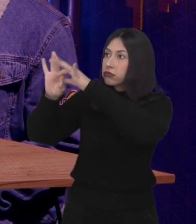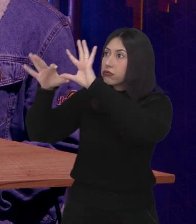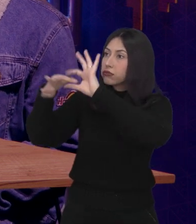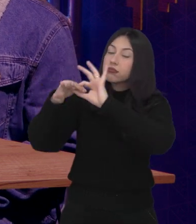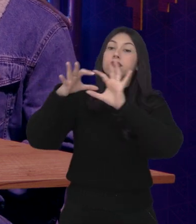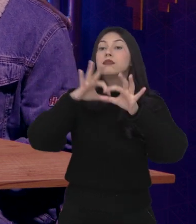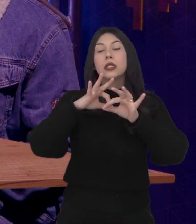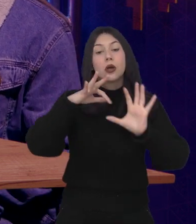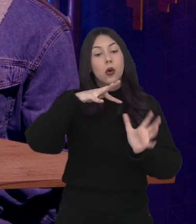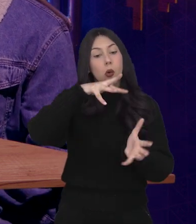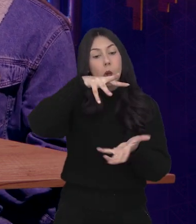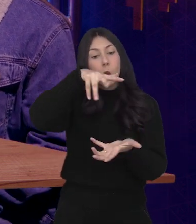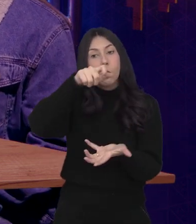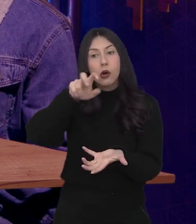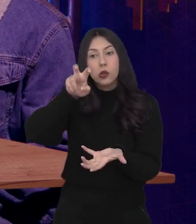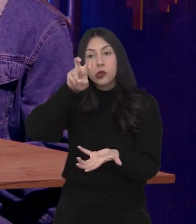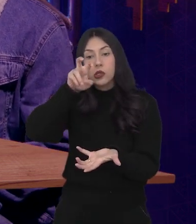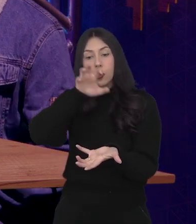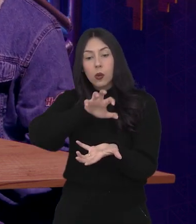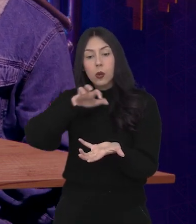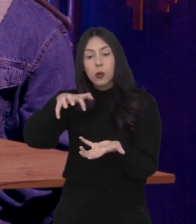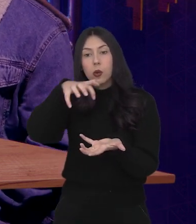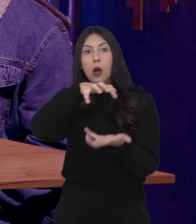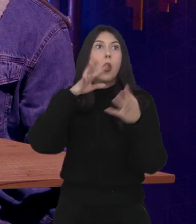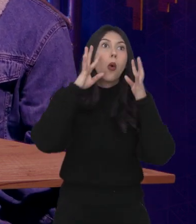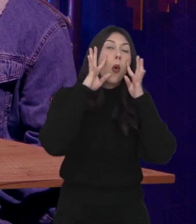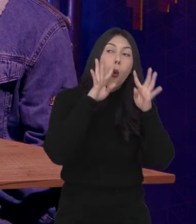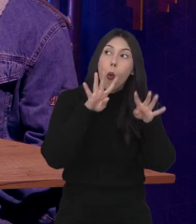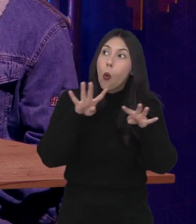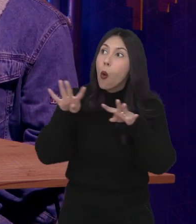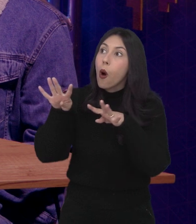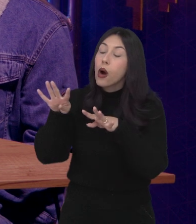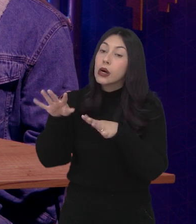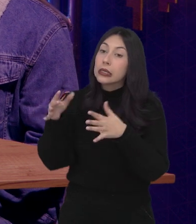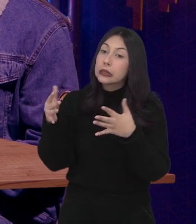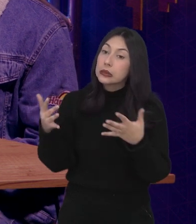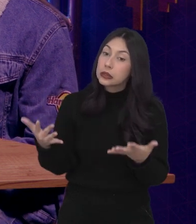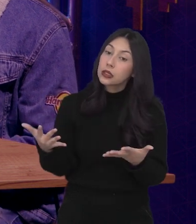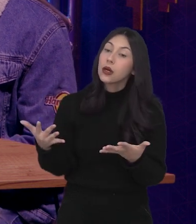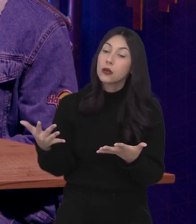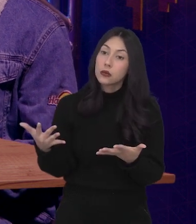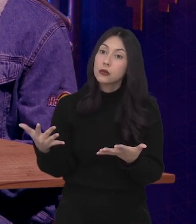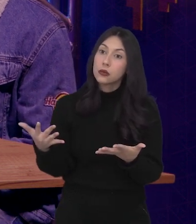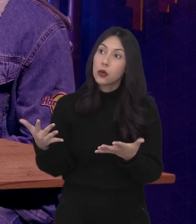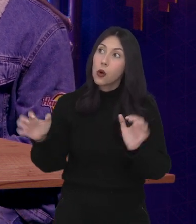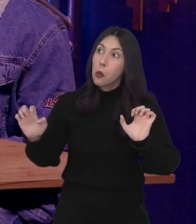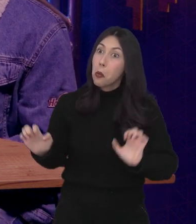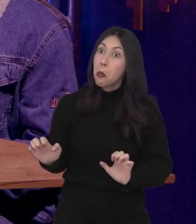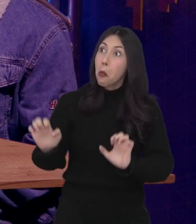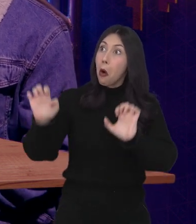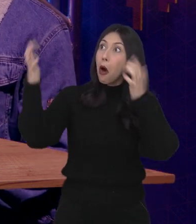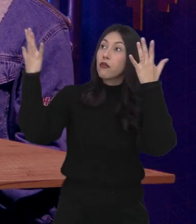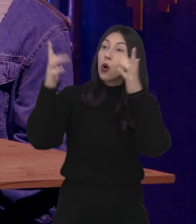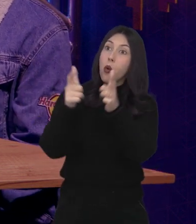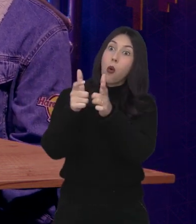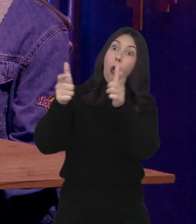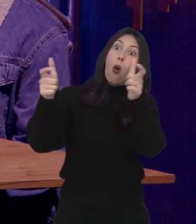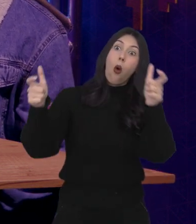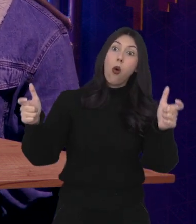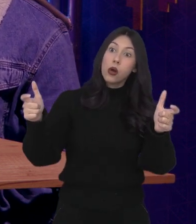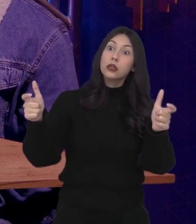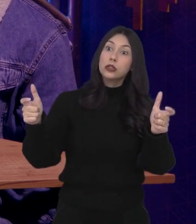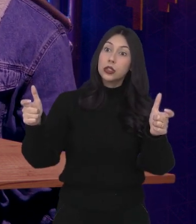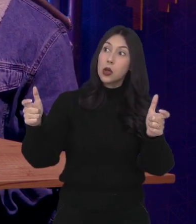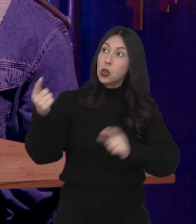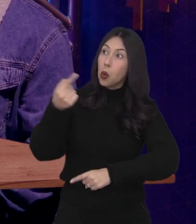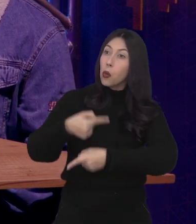e nos 5 continentes todo mundo fica de olho. E aí nisso, né, por ser um evento tão grandioso e que